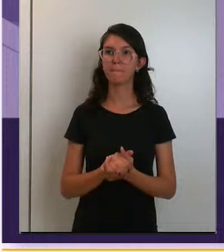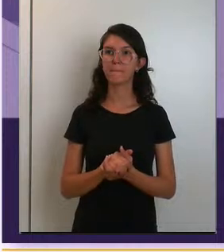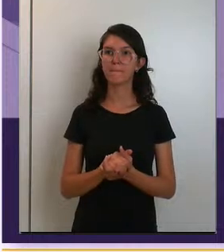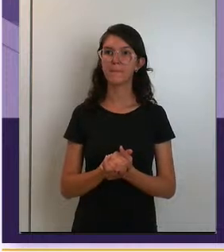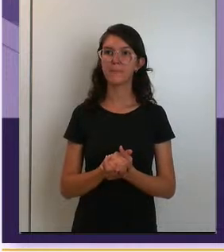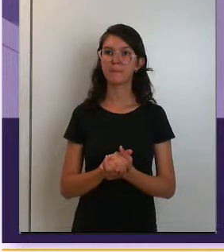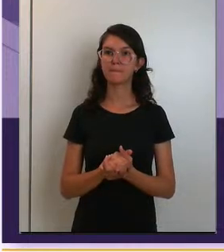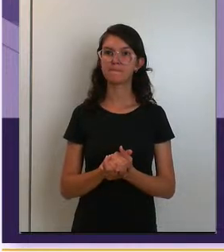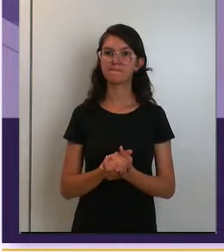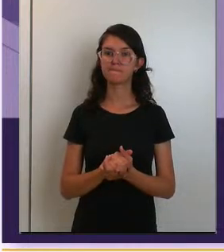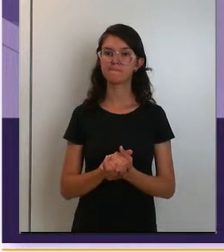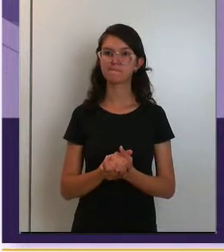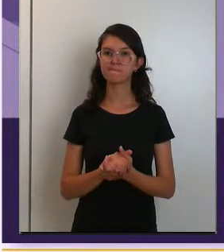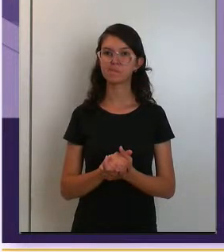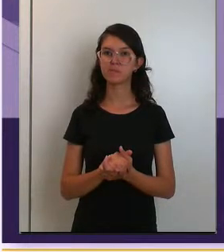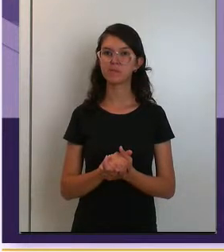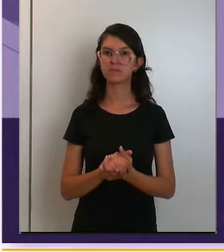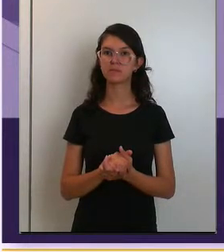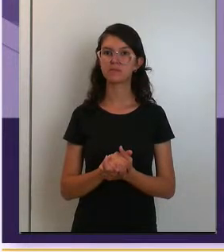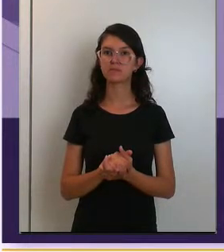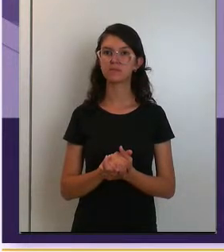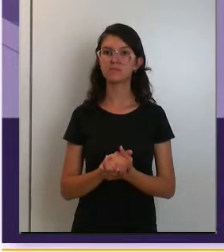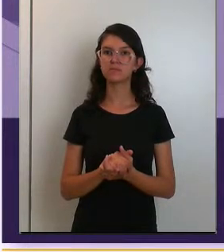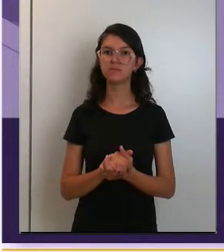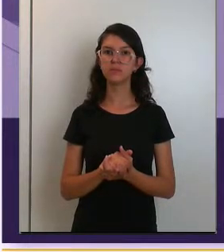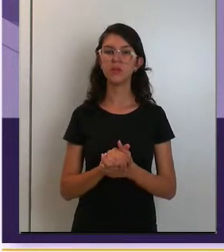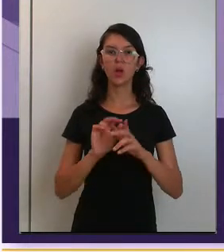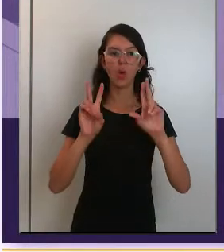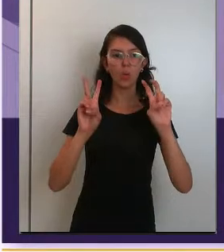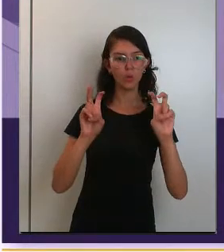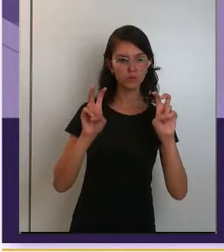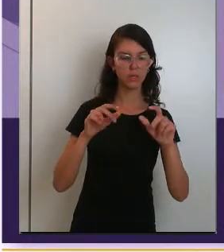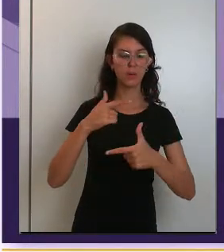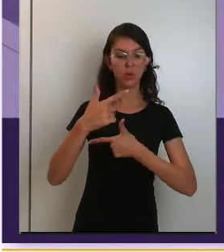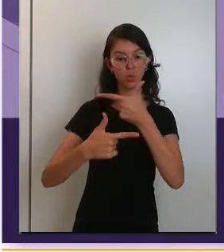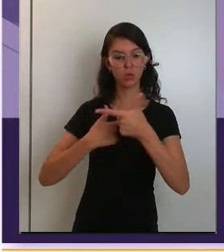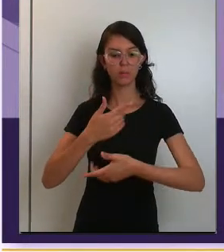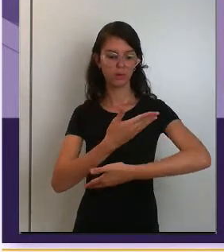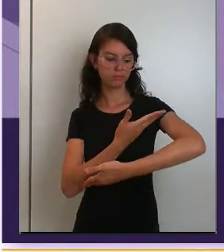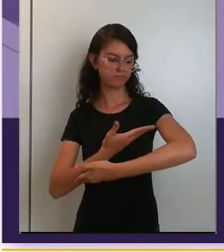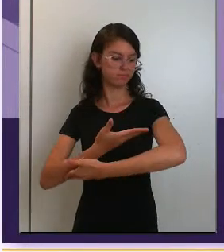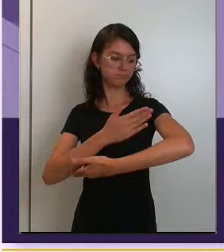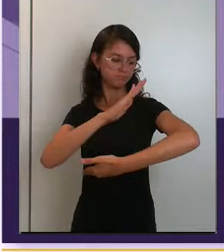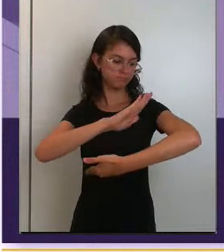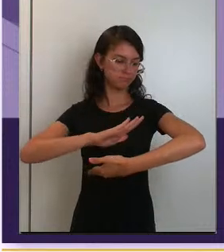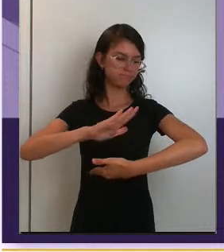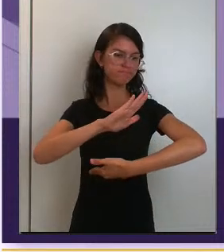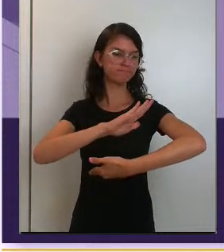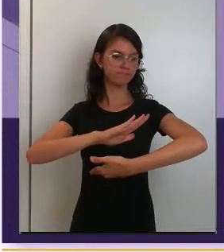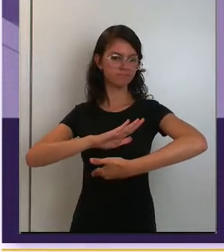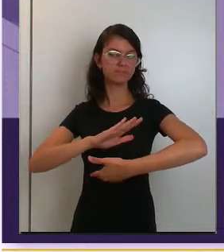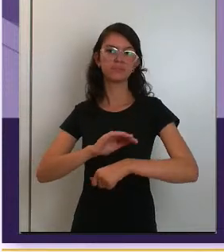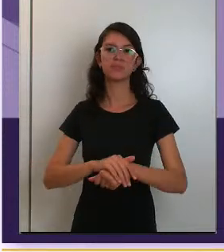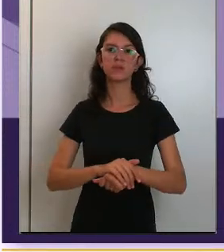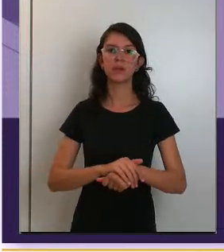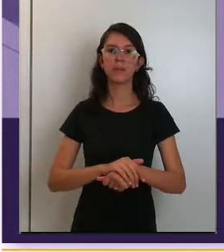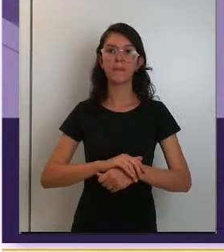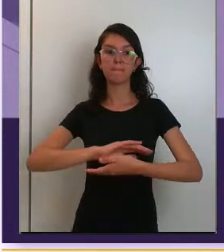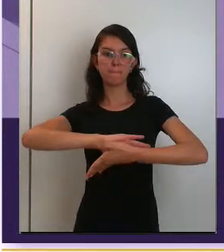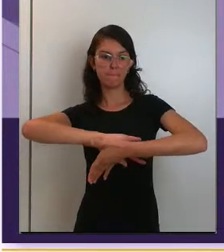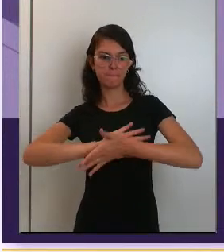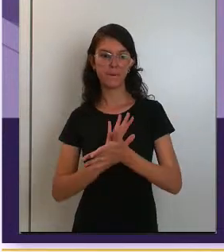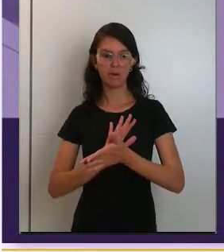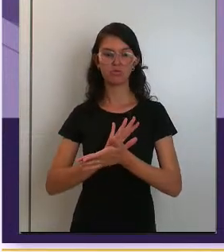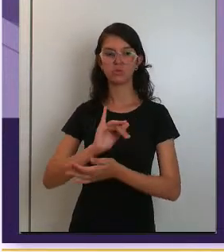de que essa questão do trabalho reprodutivo da mulher também gera o que a gente chama de discriminação